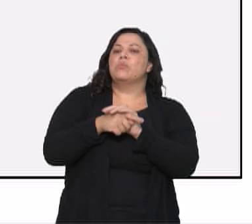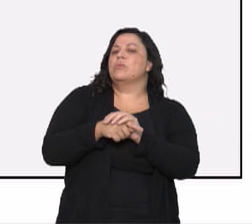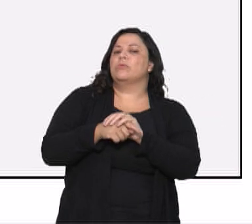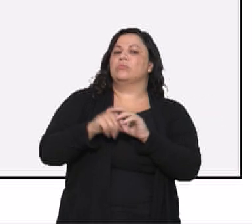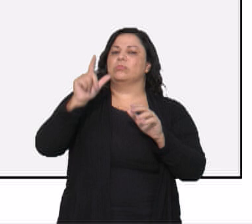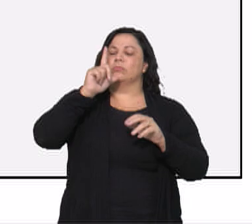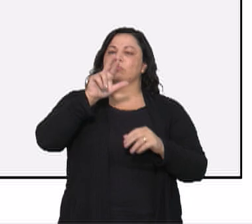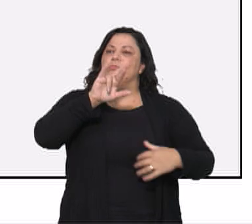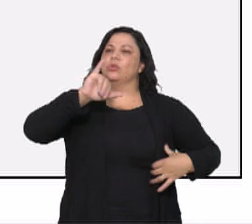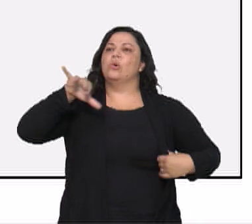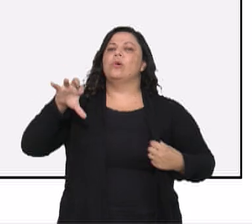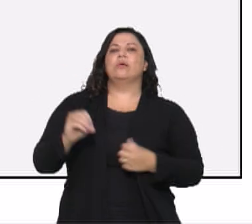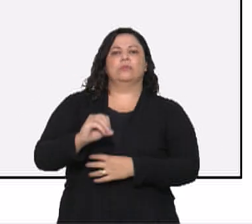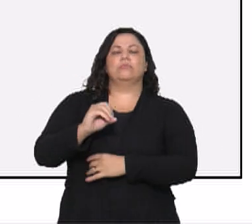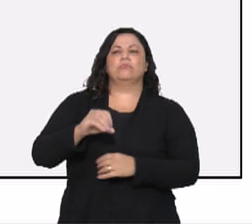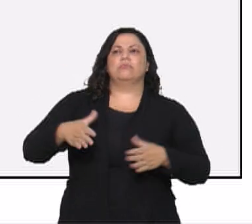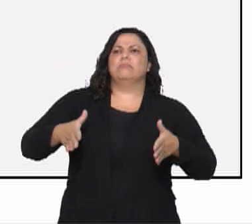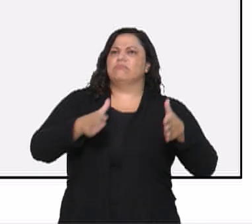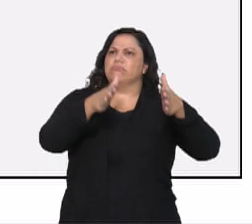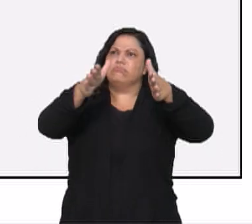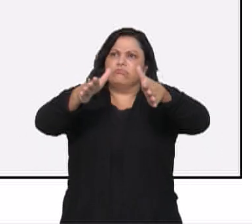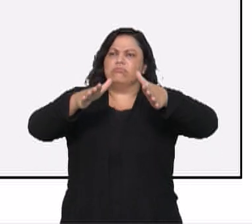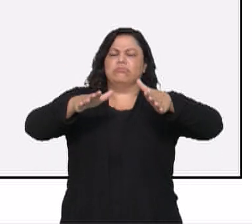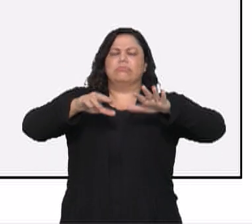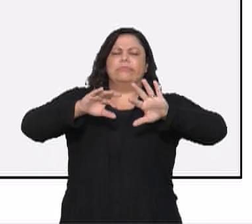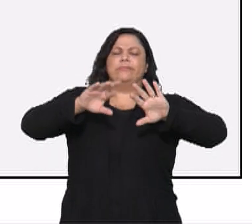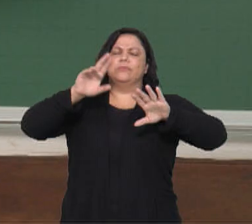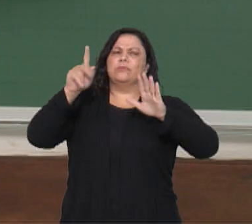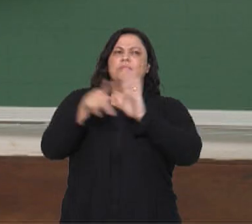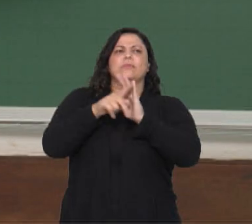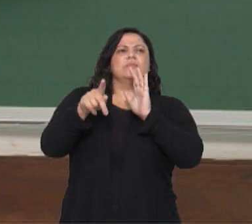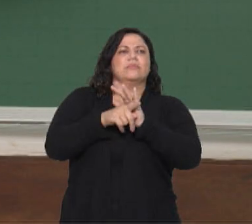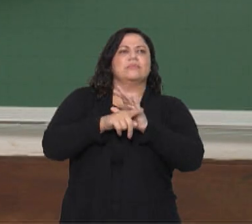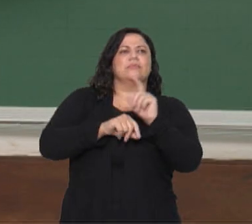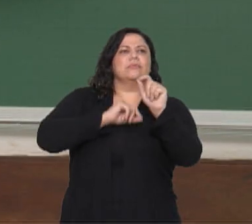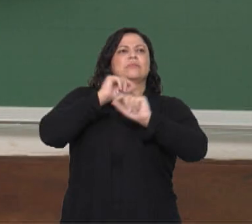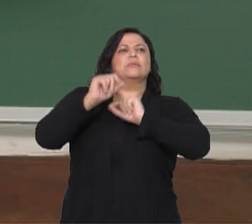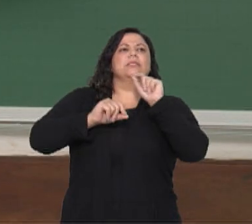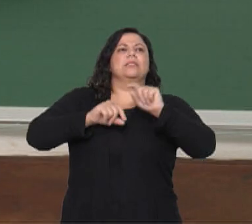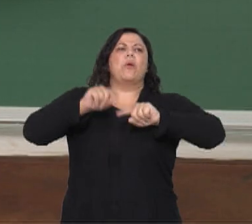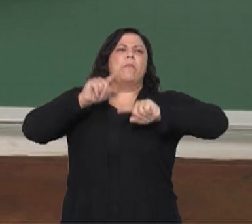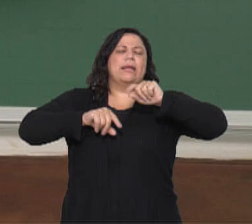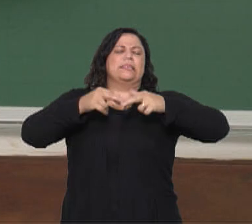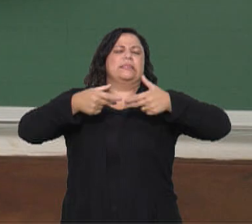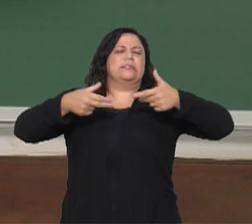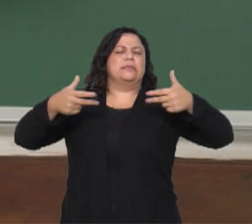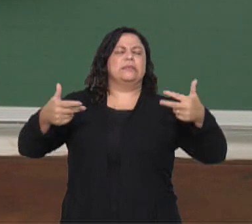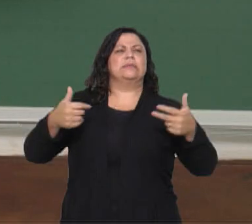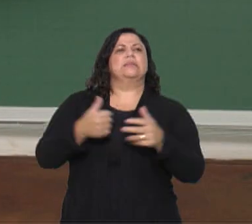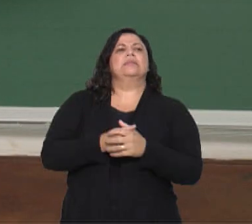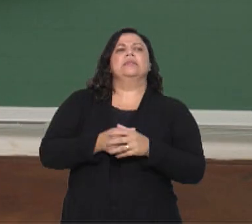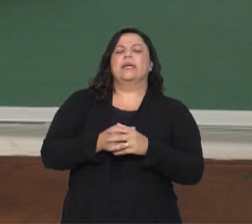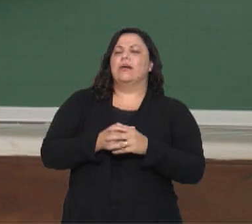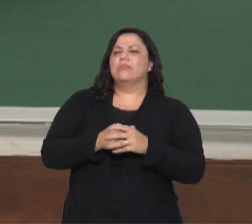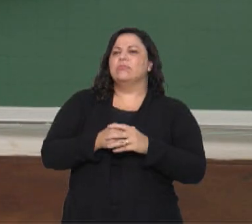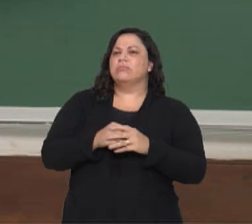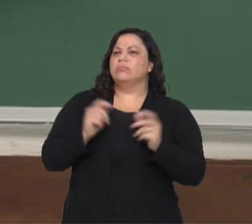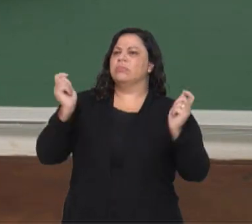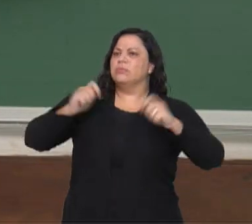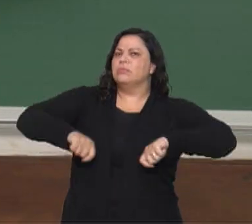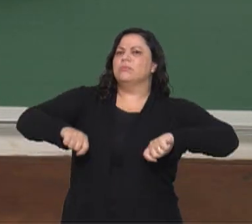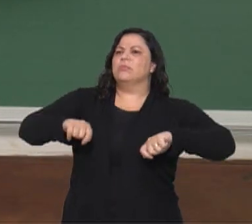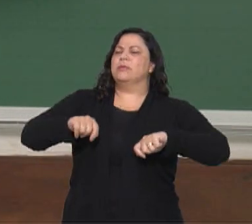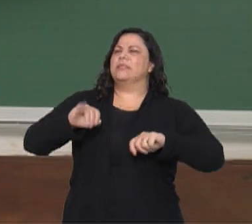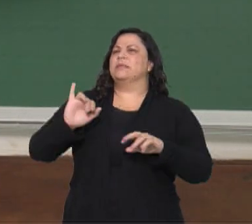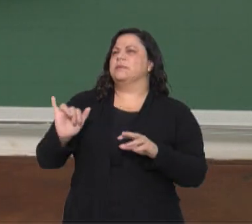eles ainda não aprenderam a domesticar animais, o início da agricultura, para se aproveitar a adubagem dos animais,